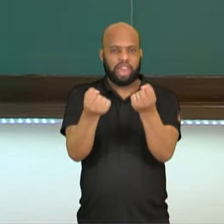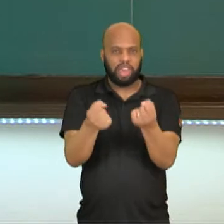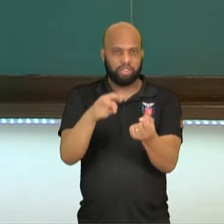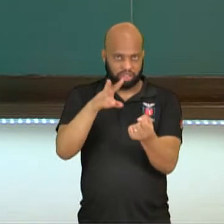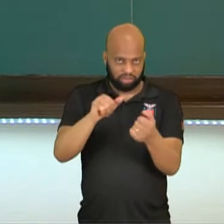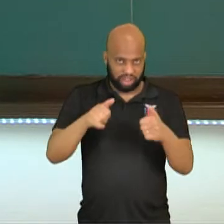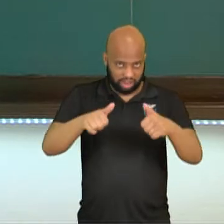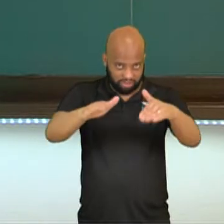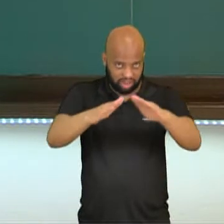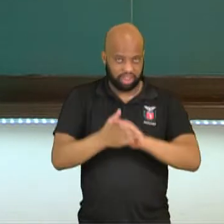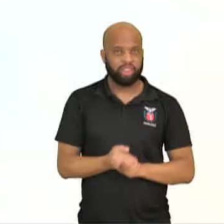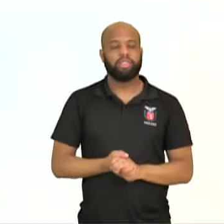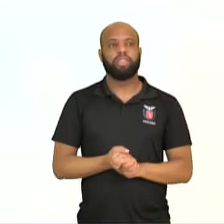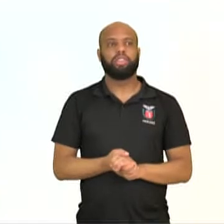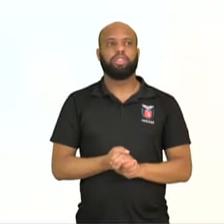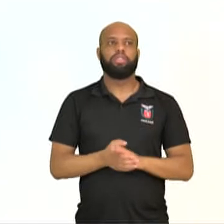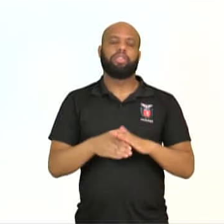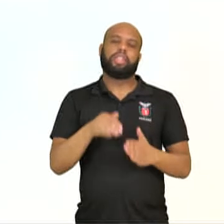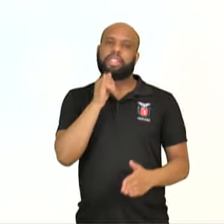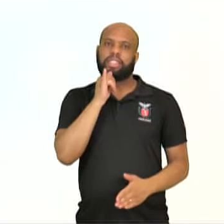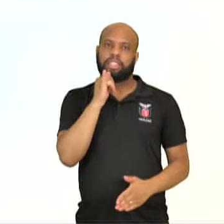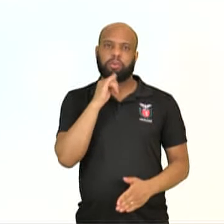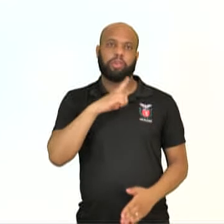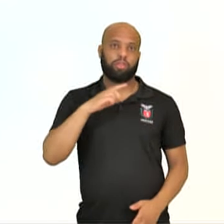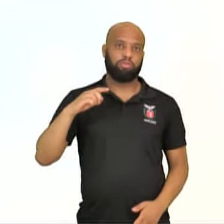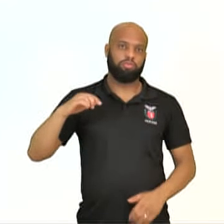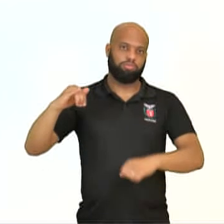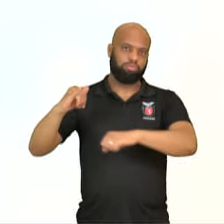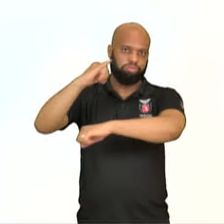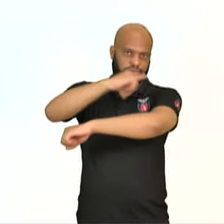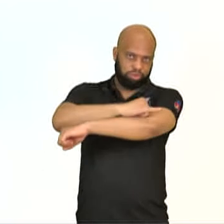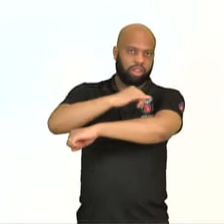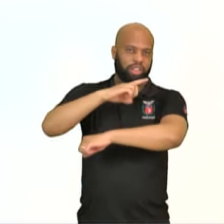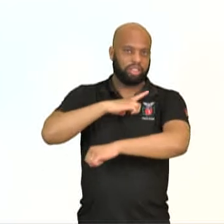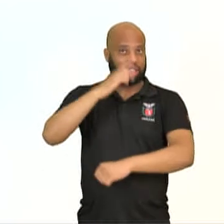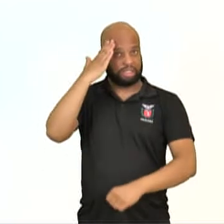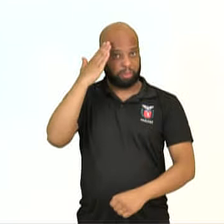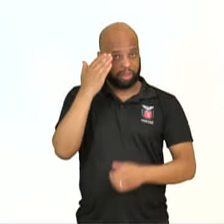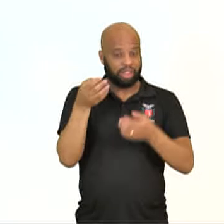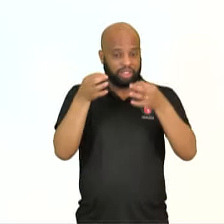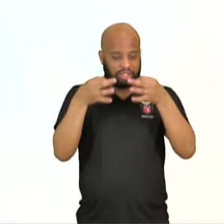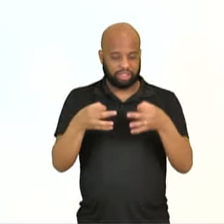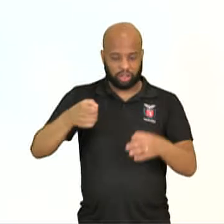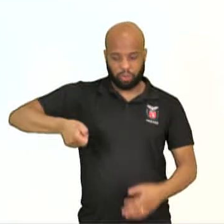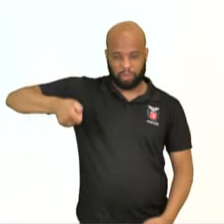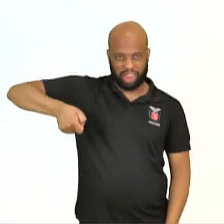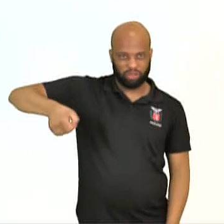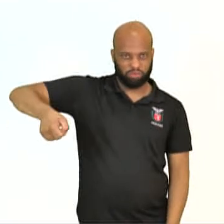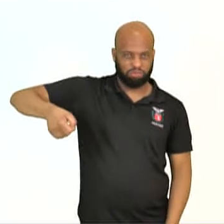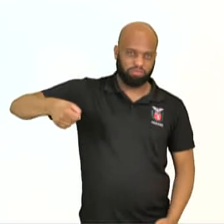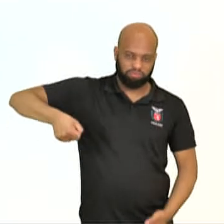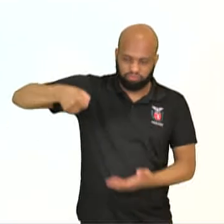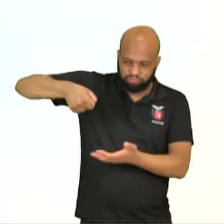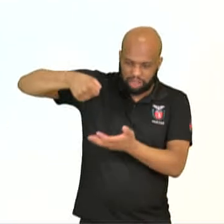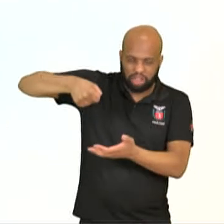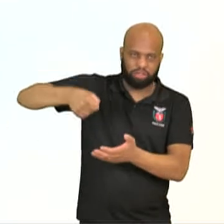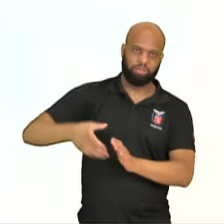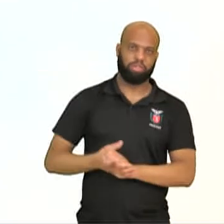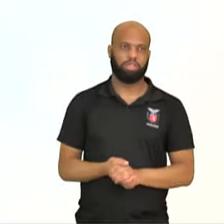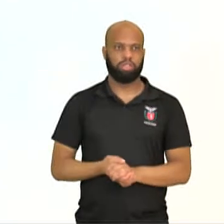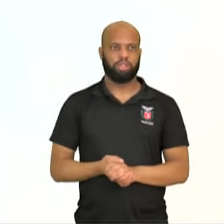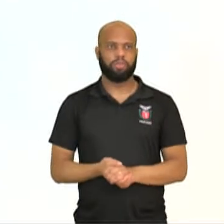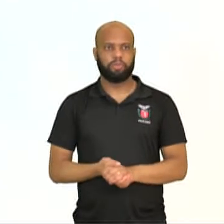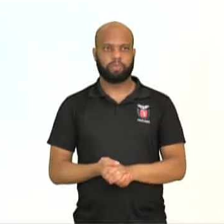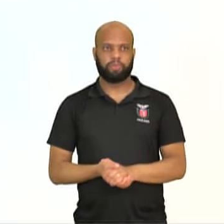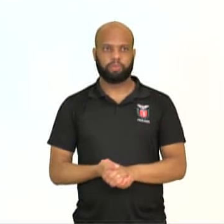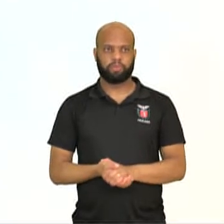né? Justamente aí nas alfândegas, nos aeroportos. Ó, no es más desesperante